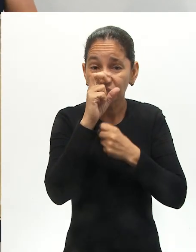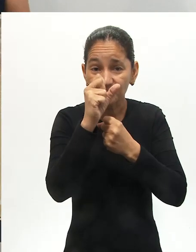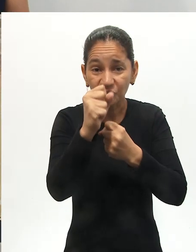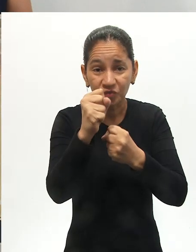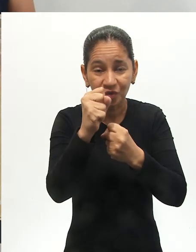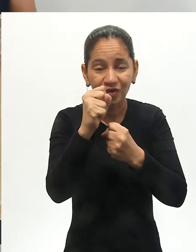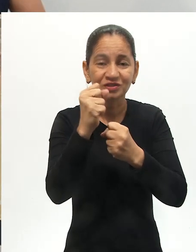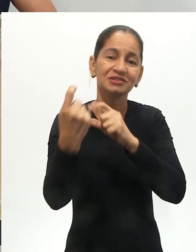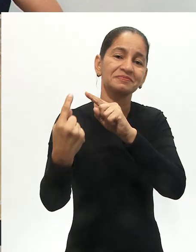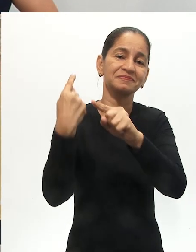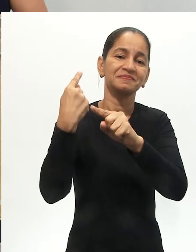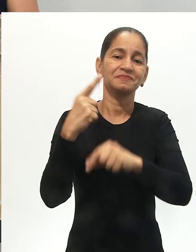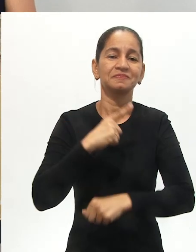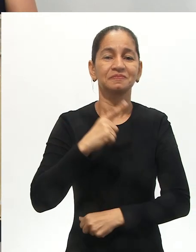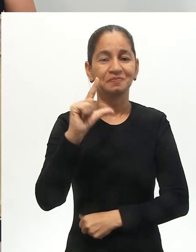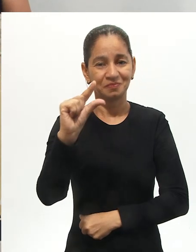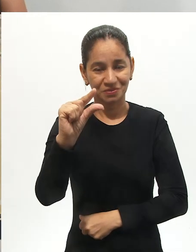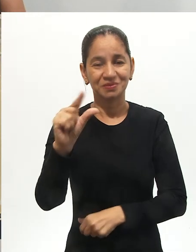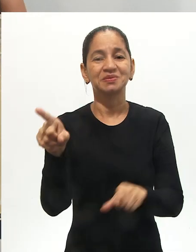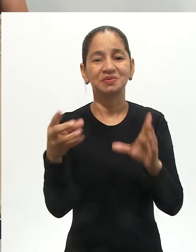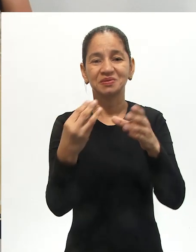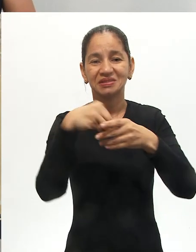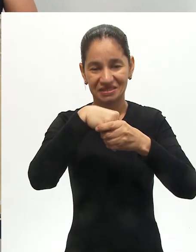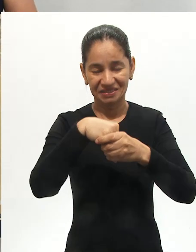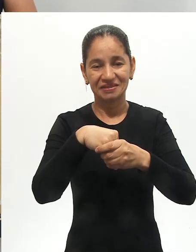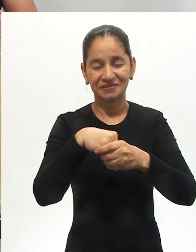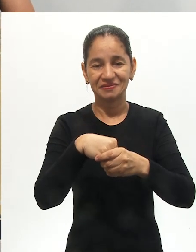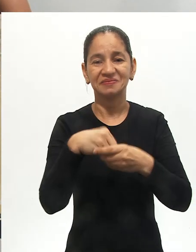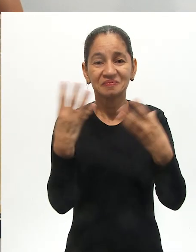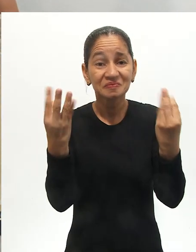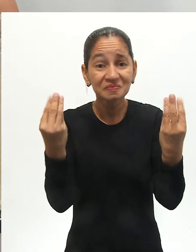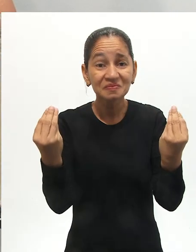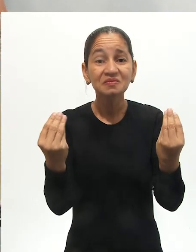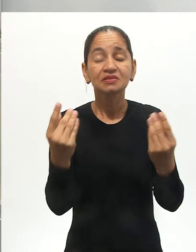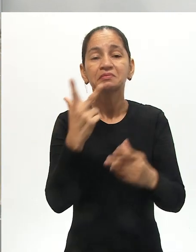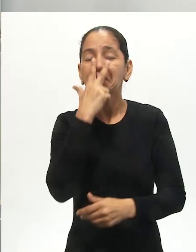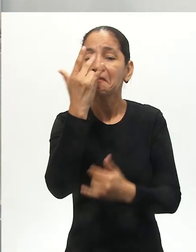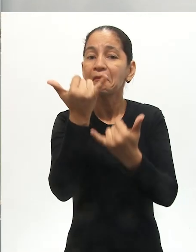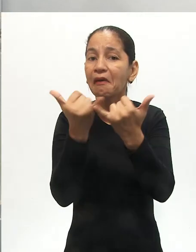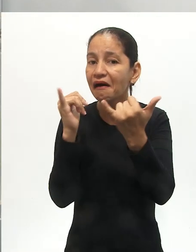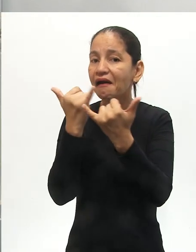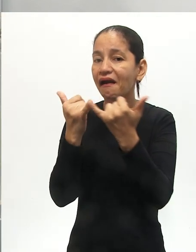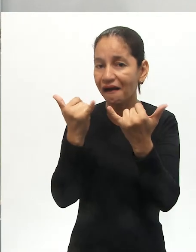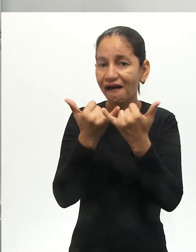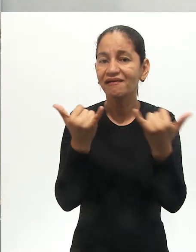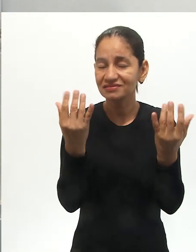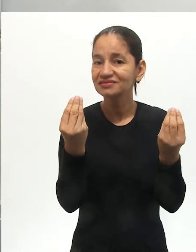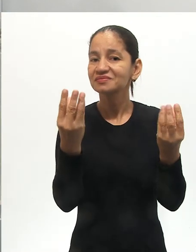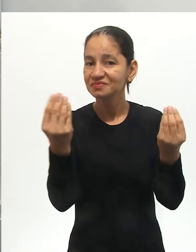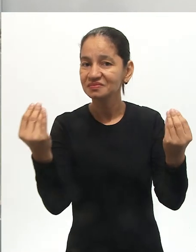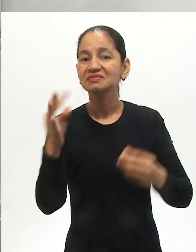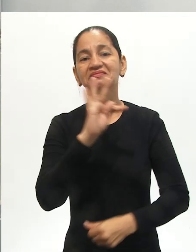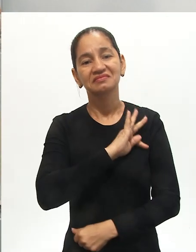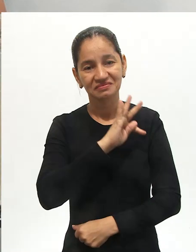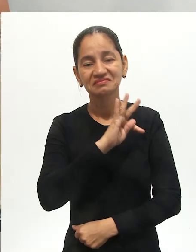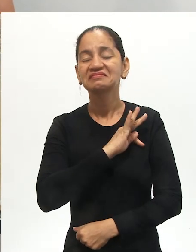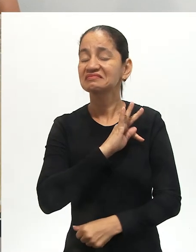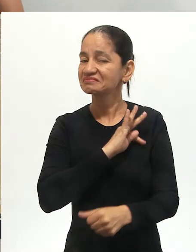do neoliberalismo. No neoliberalismo, na educação, ele vai ser muito parecido com as